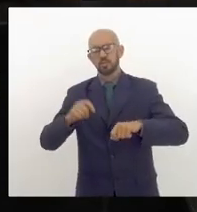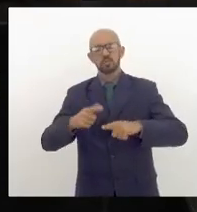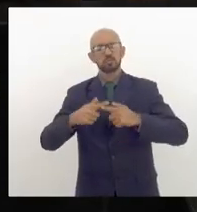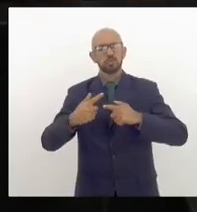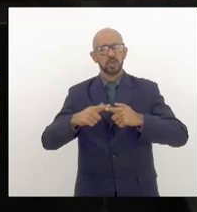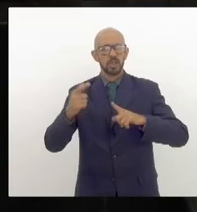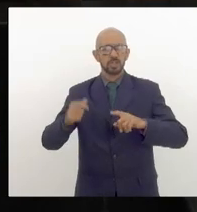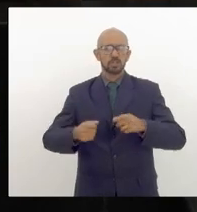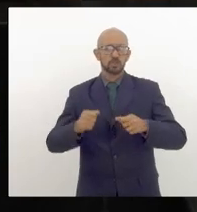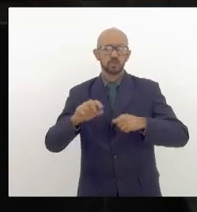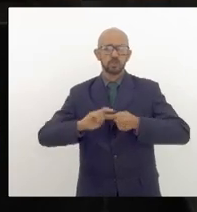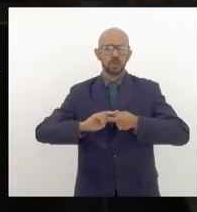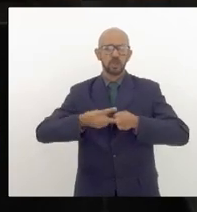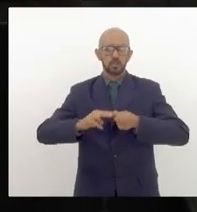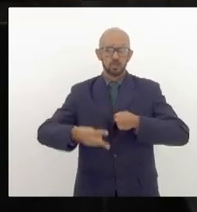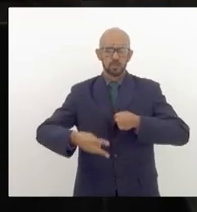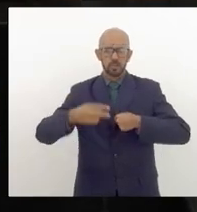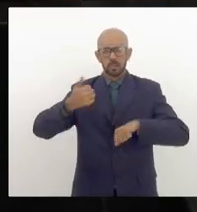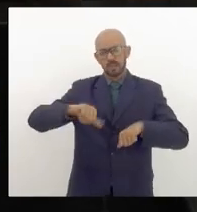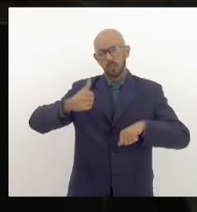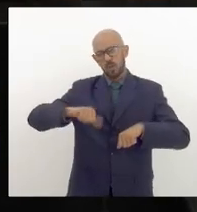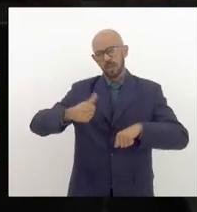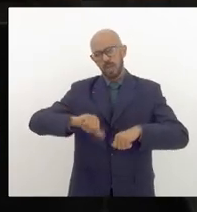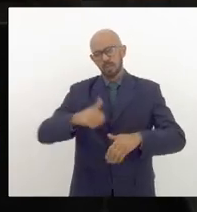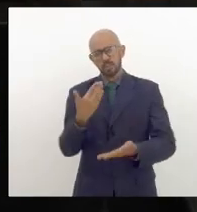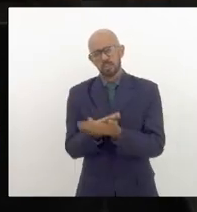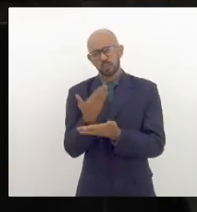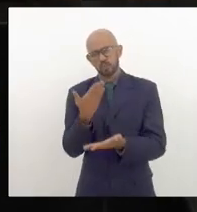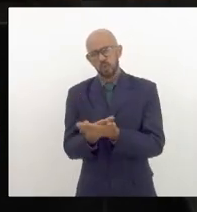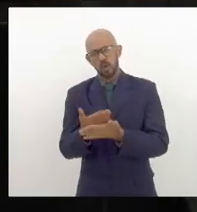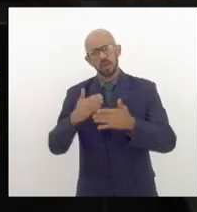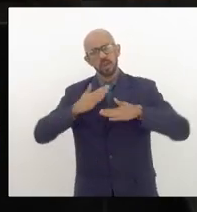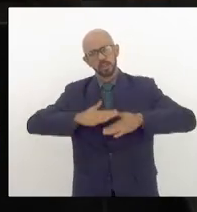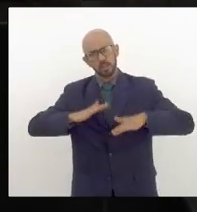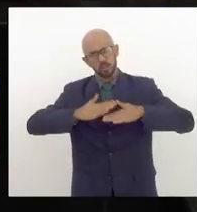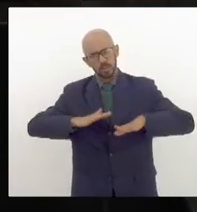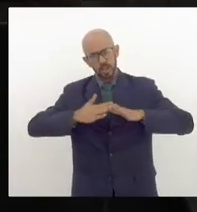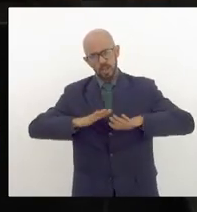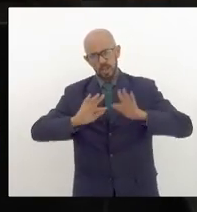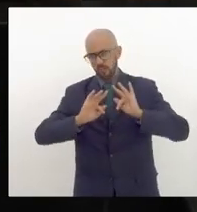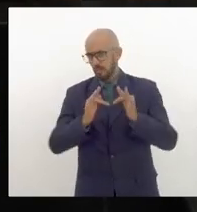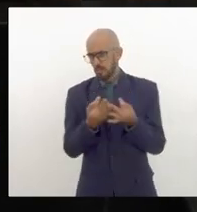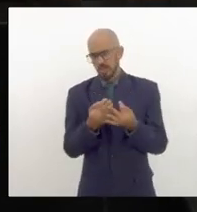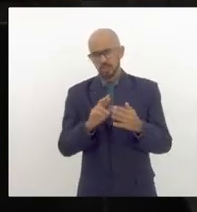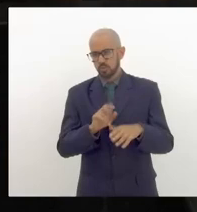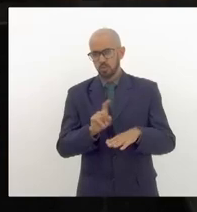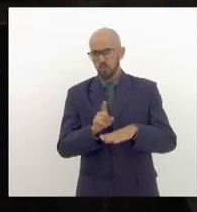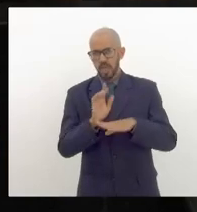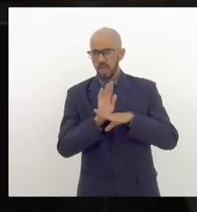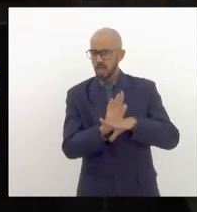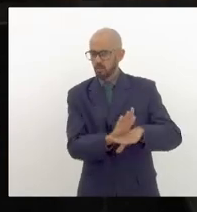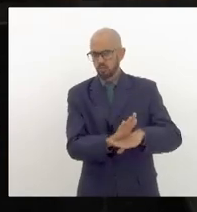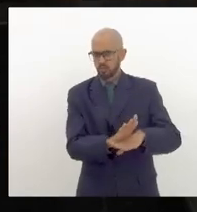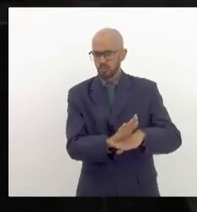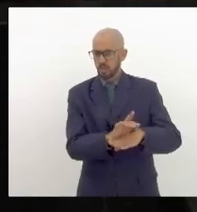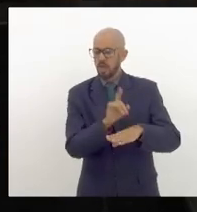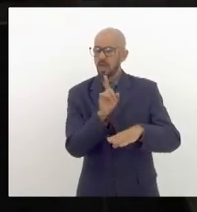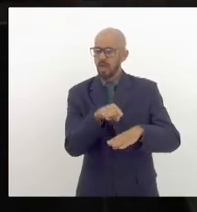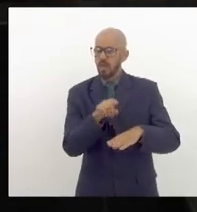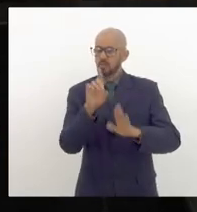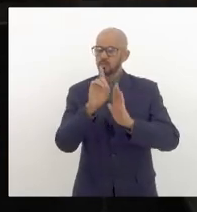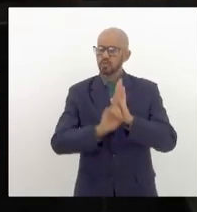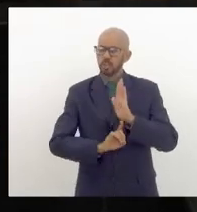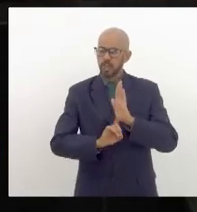qualidade da escola no desenvolvimento dos alunos e o sossego EA tranquilidade das famílias porque não é favor que se presta essas famílias é o direito